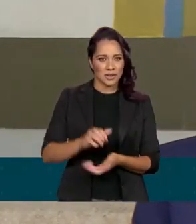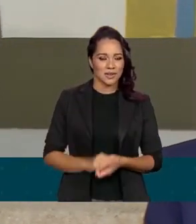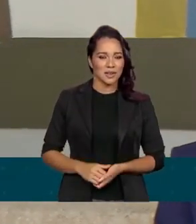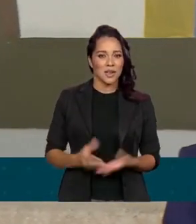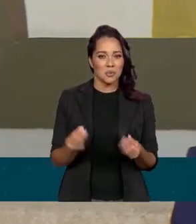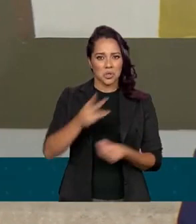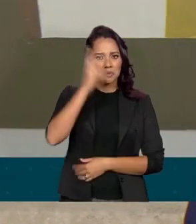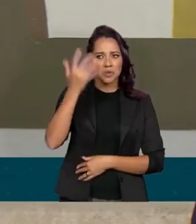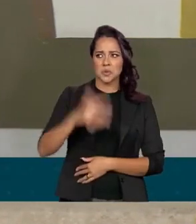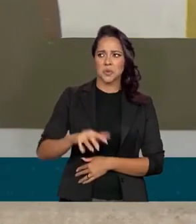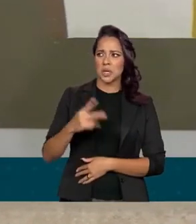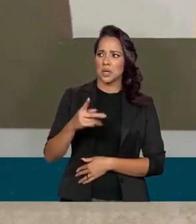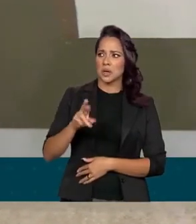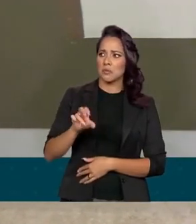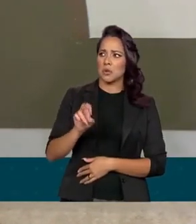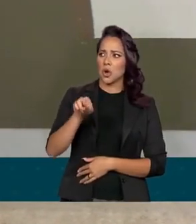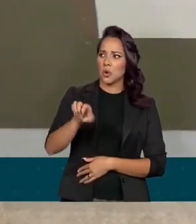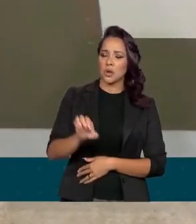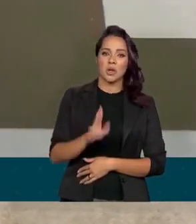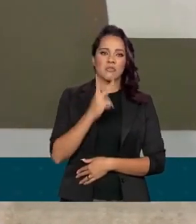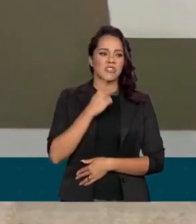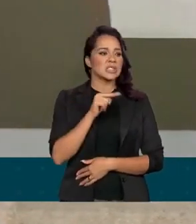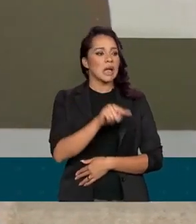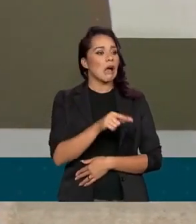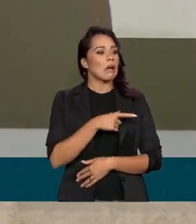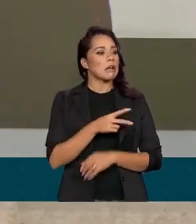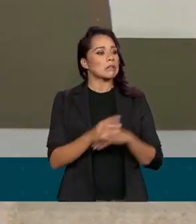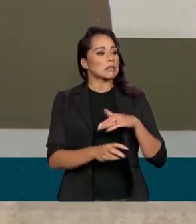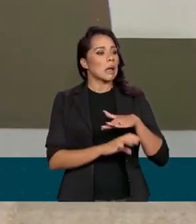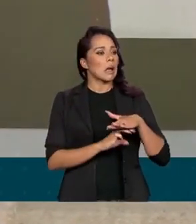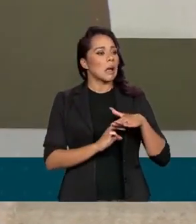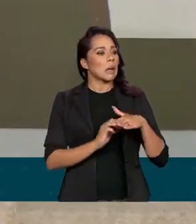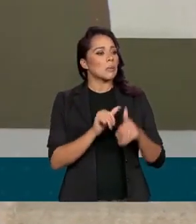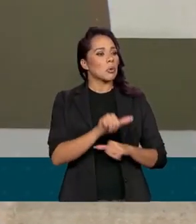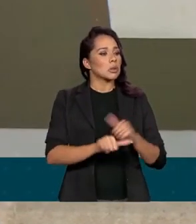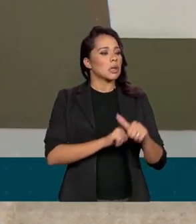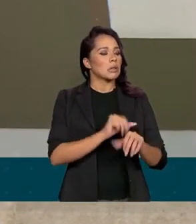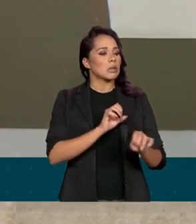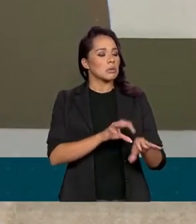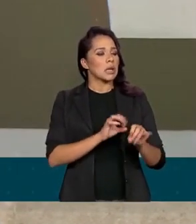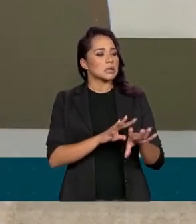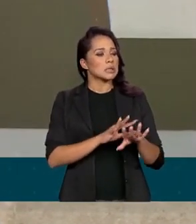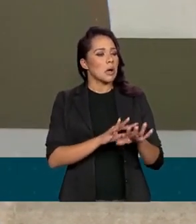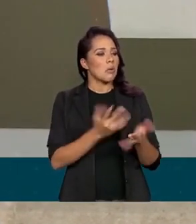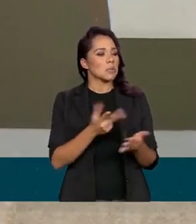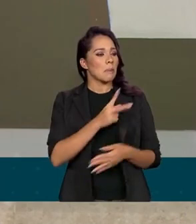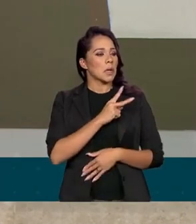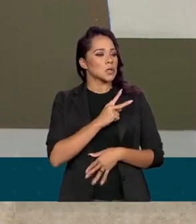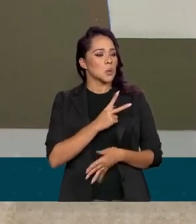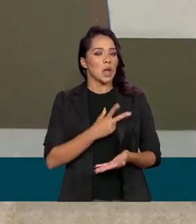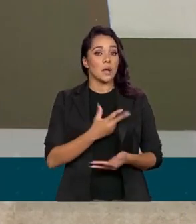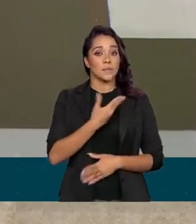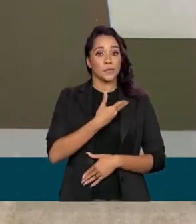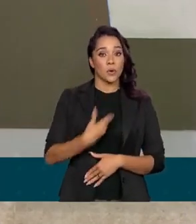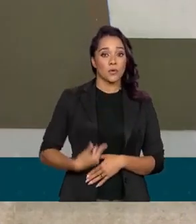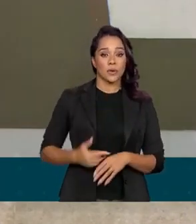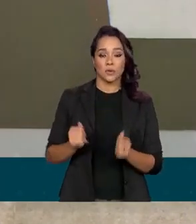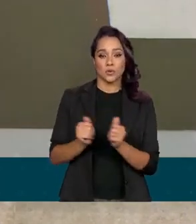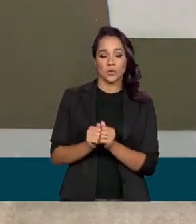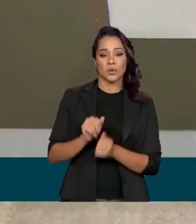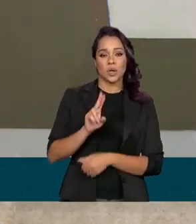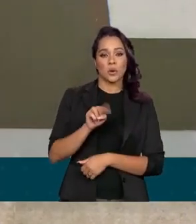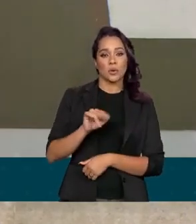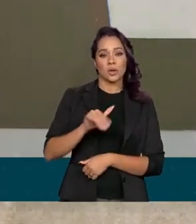muita gente que não queria o ProUni. Dizia que a gente estava privatizando a educação. Era o governo e os companheiros da